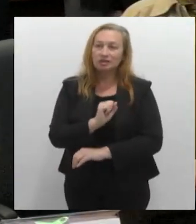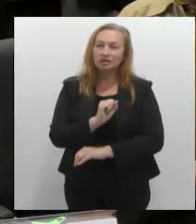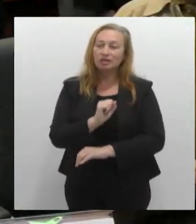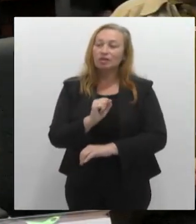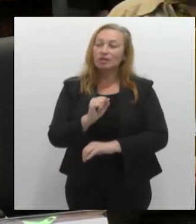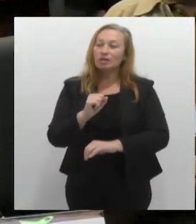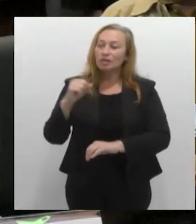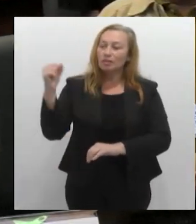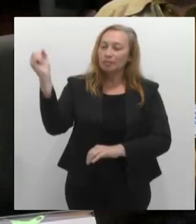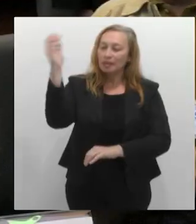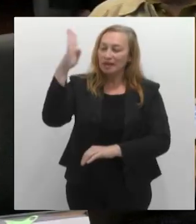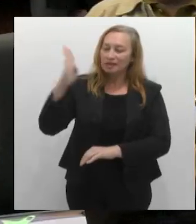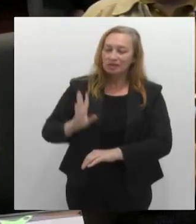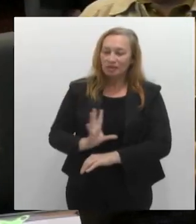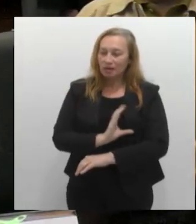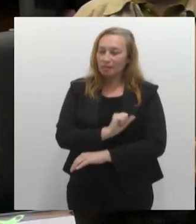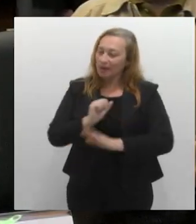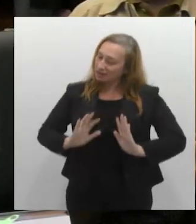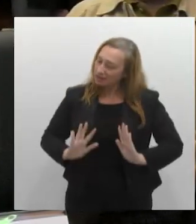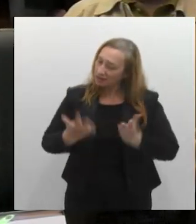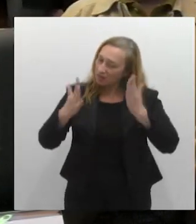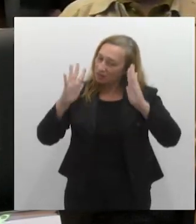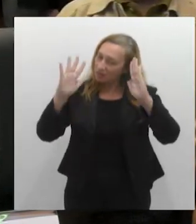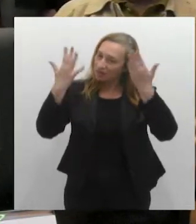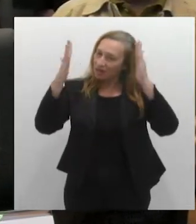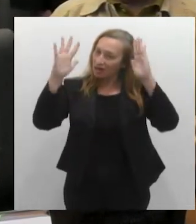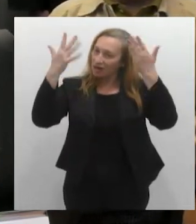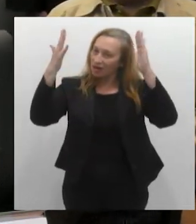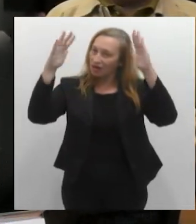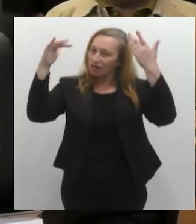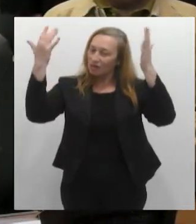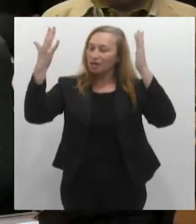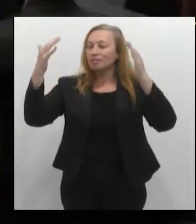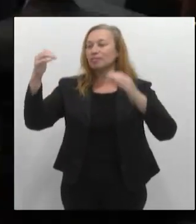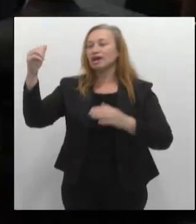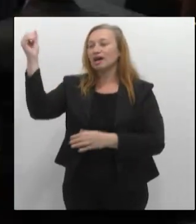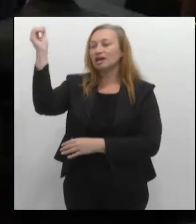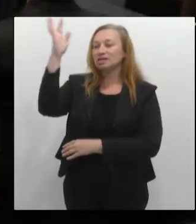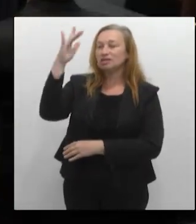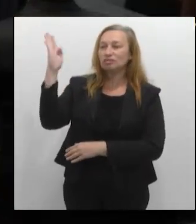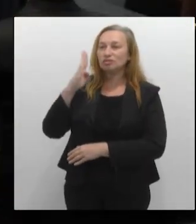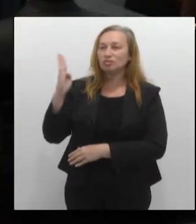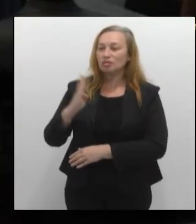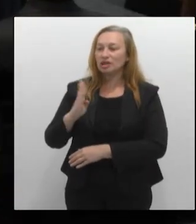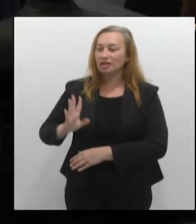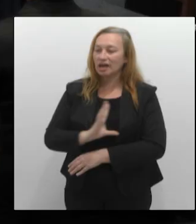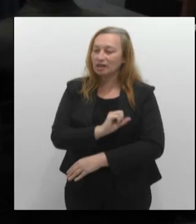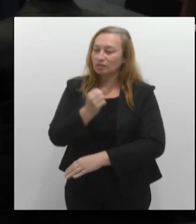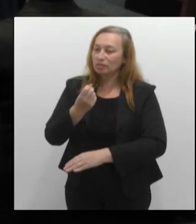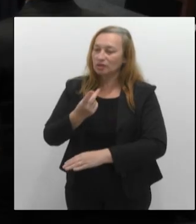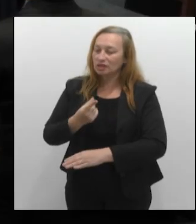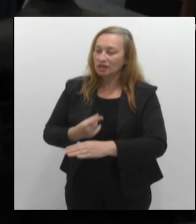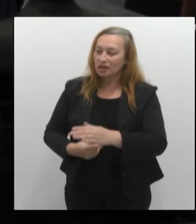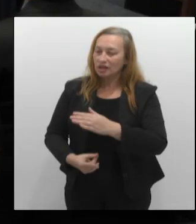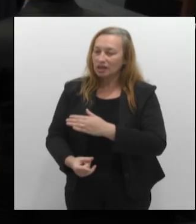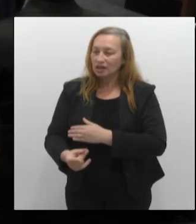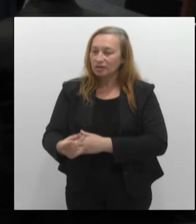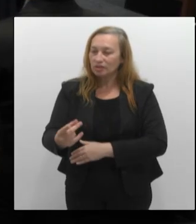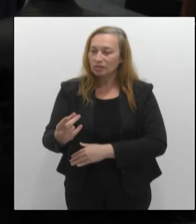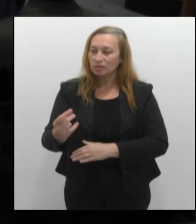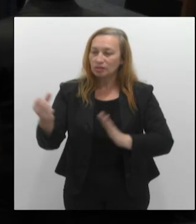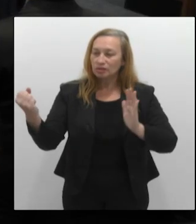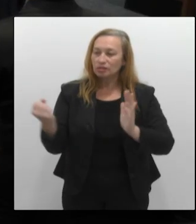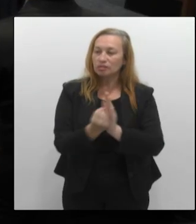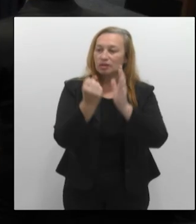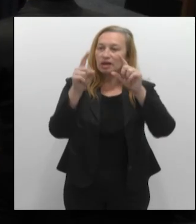amores. Ó pátria amada, idolatrada, salve, salve, Brasil de amor eterno seja